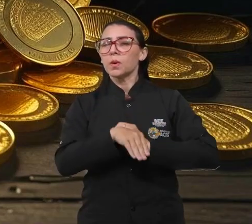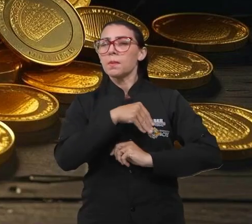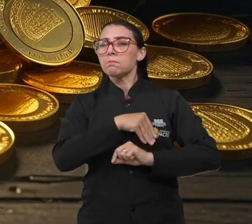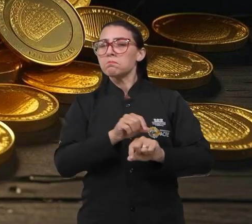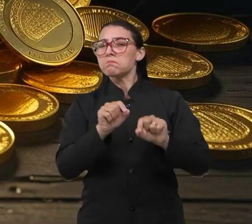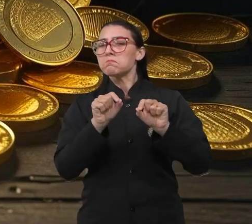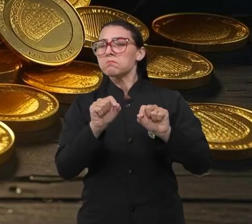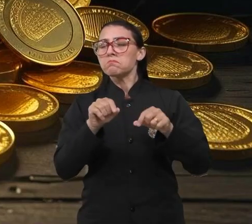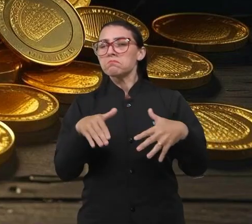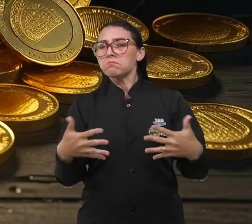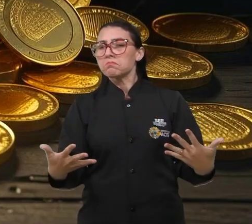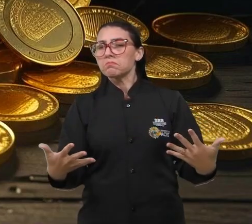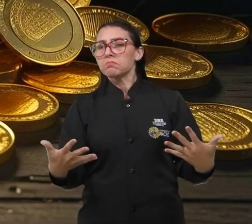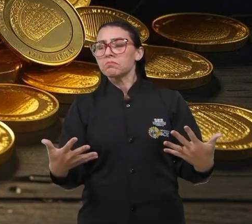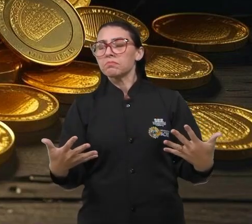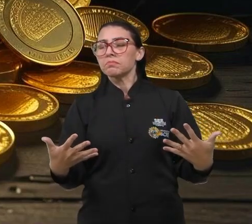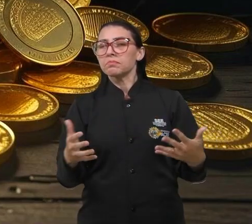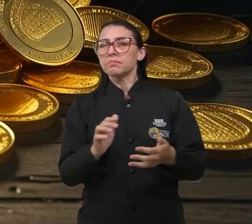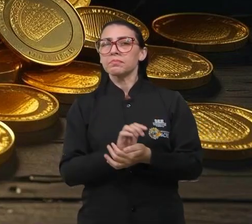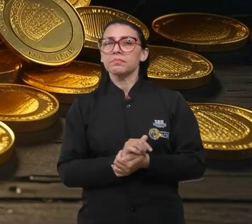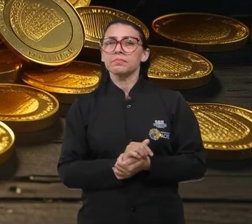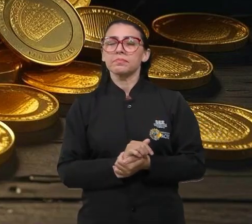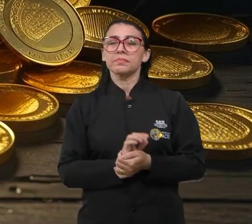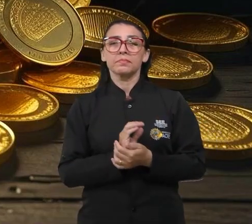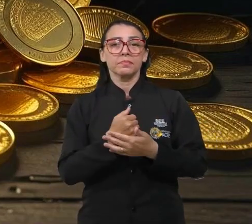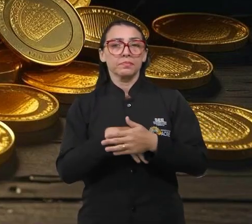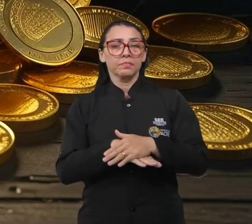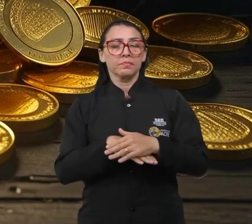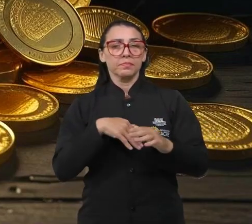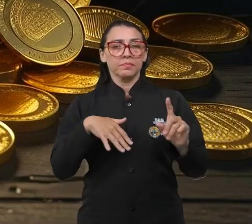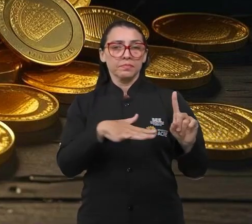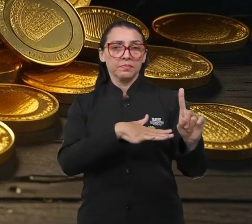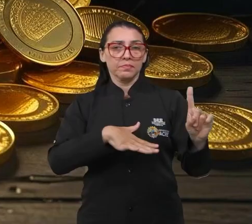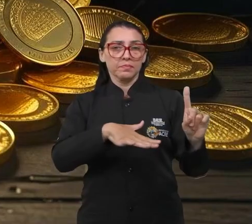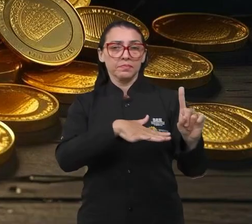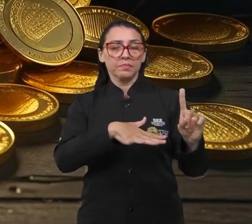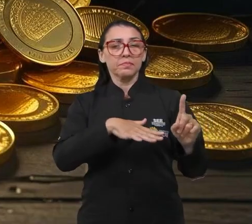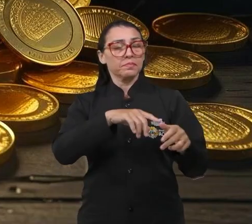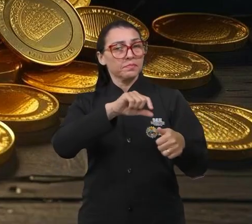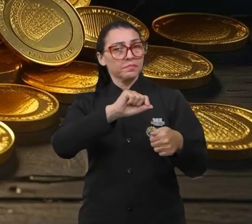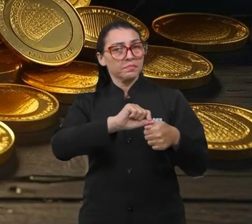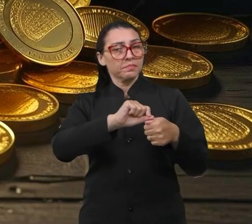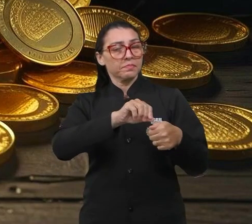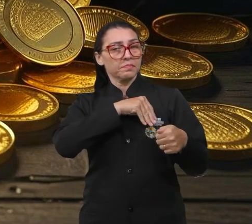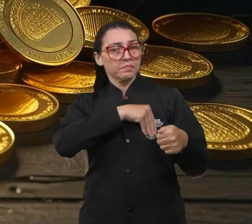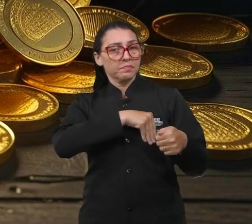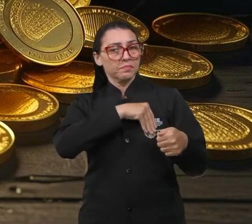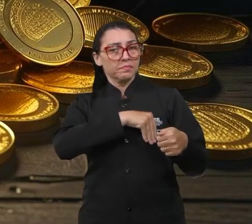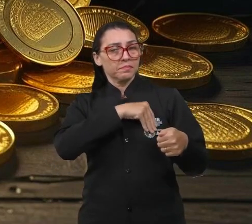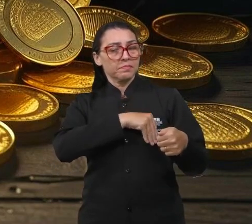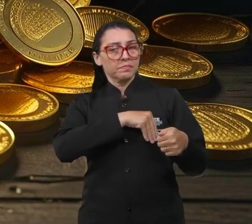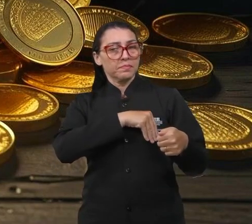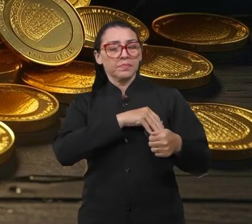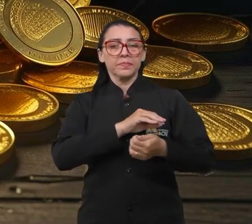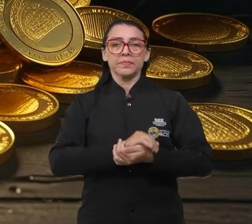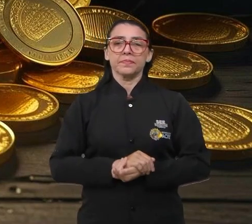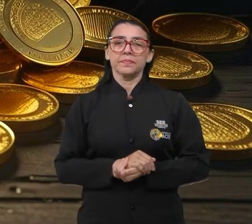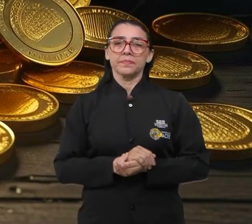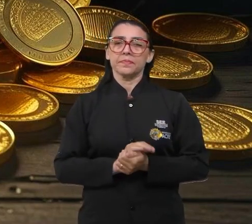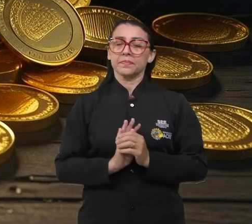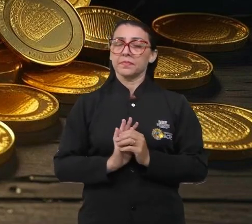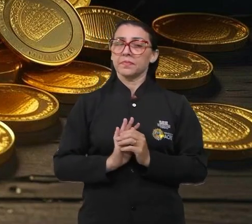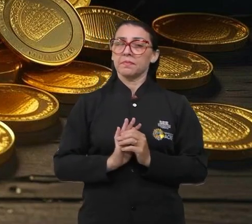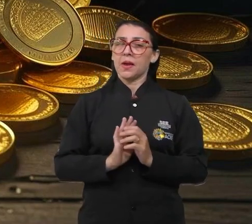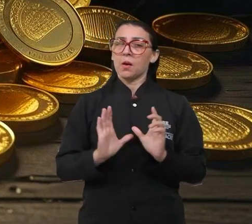que está aí dentro dessa sociedade que faz com que a renda fique concentrada na mão